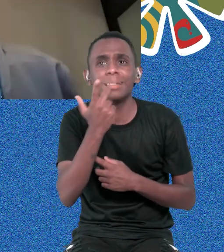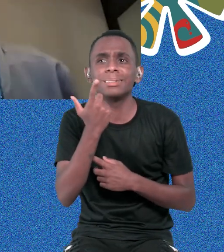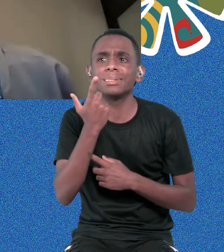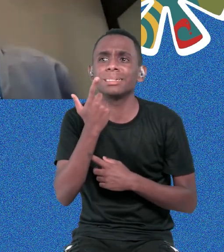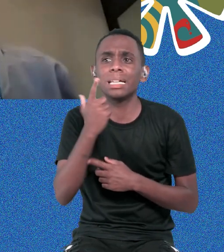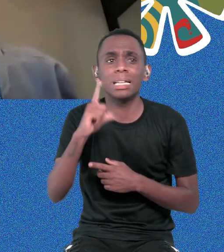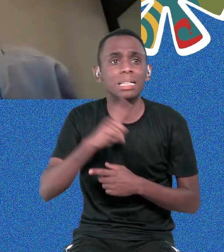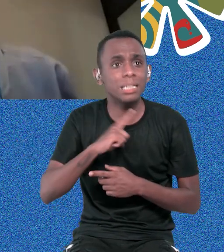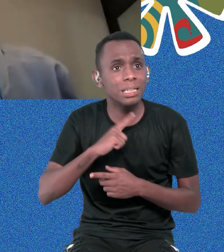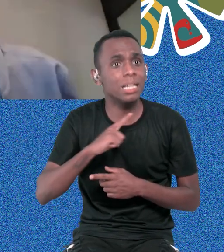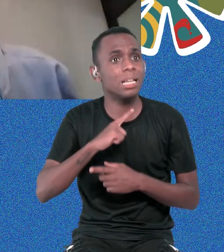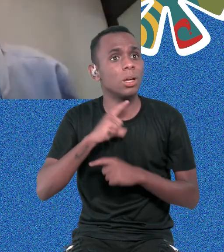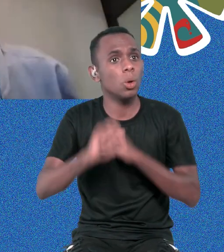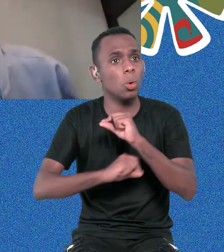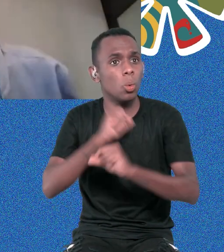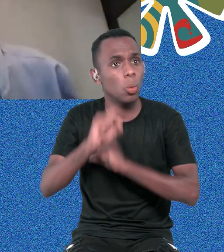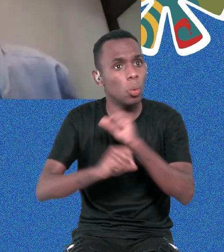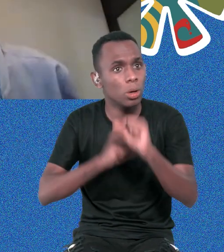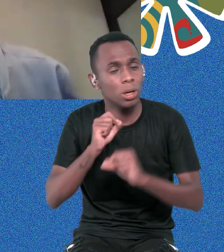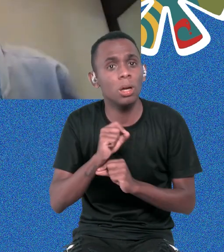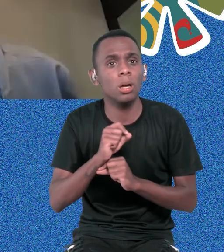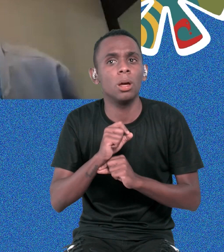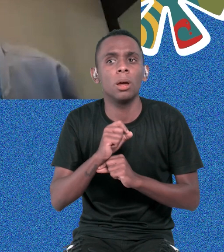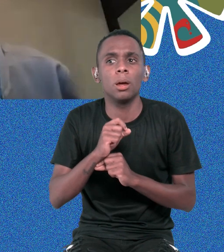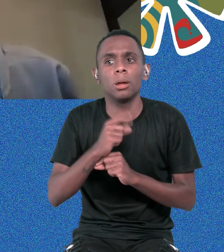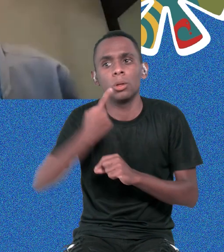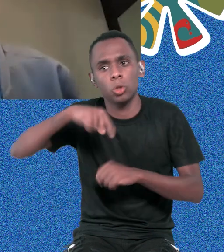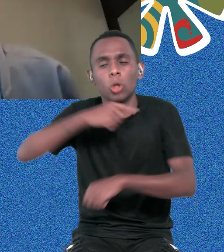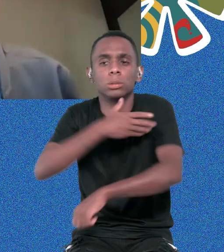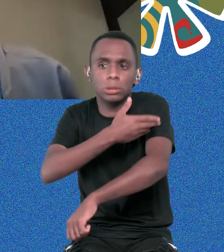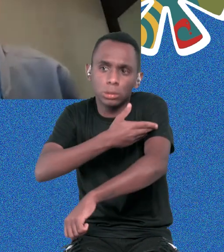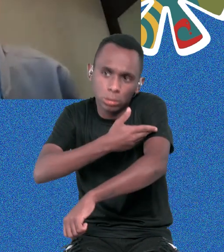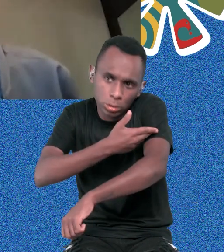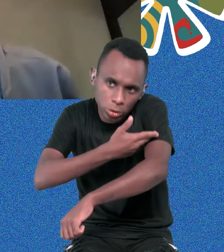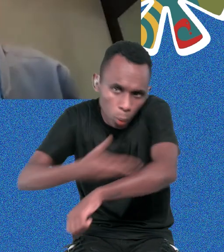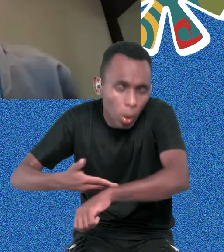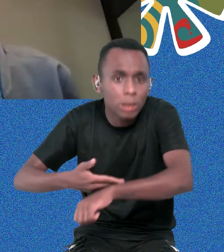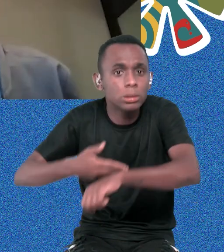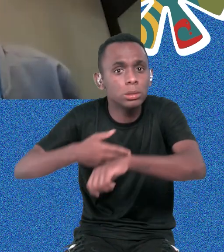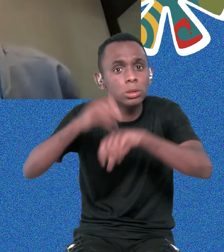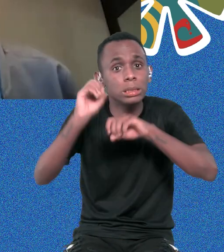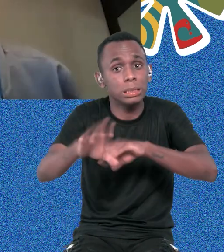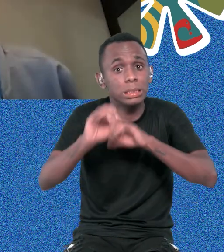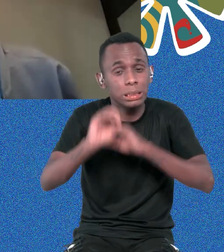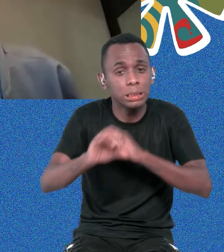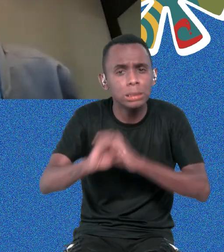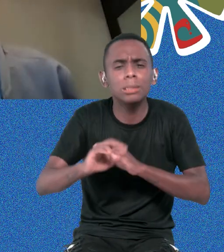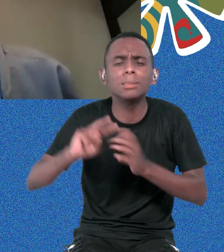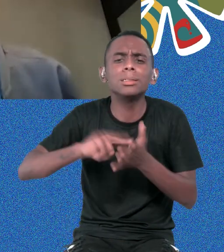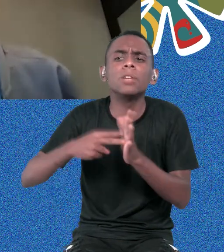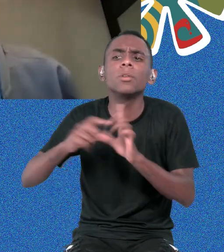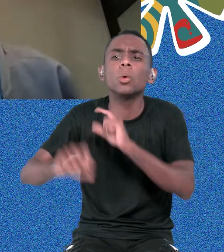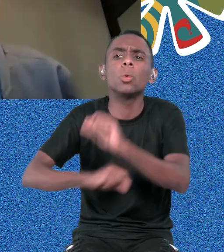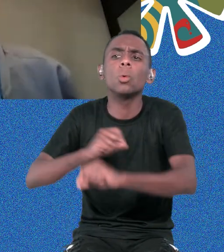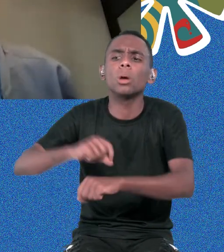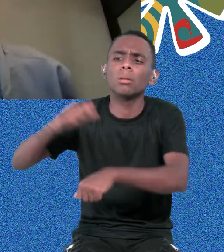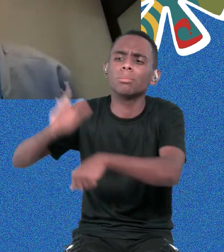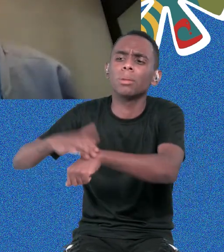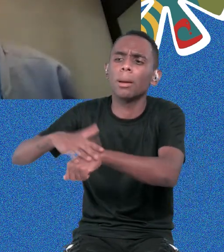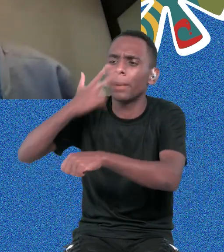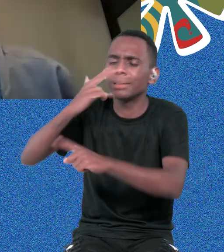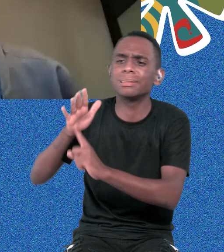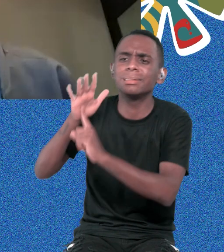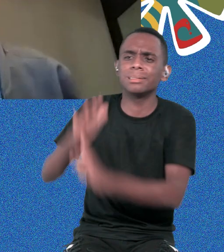Acho que nós teríamos que ter um pouco de como educadoras, educadores, que significa para uma criança